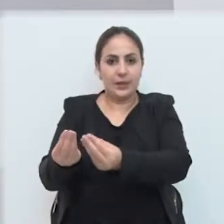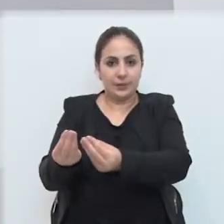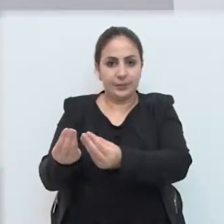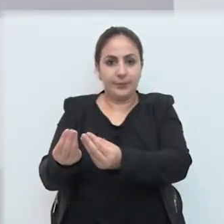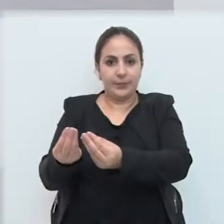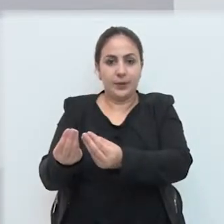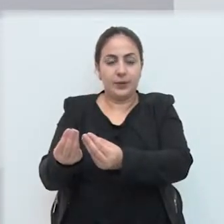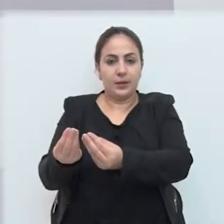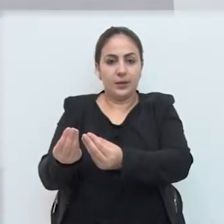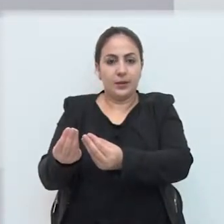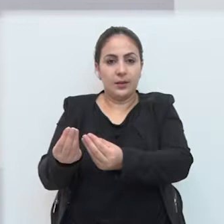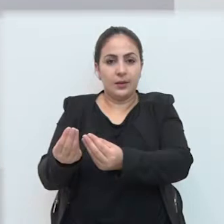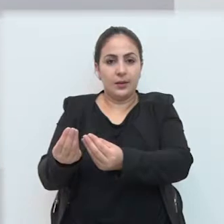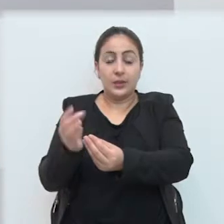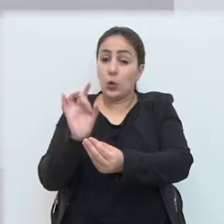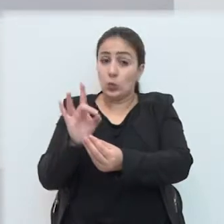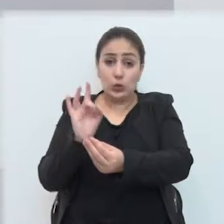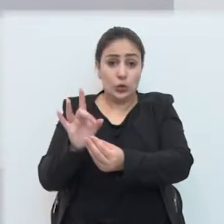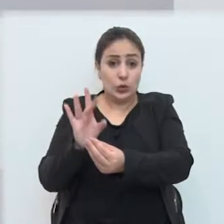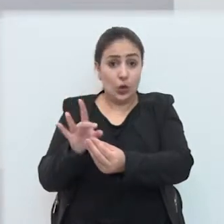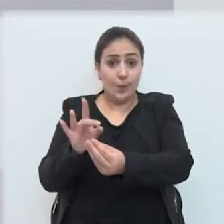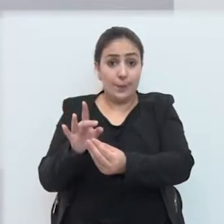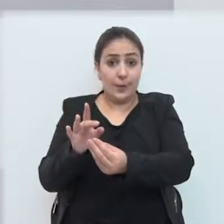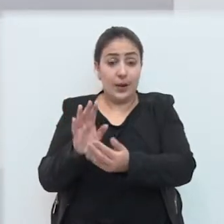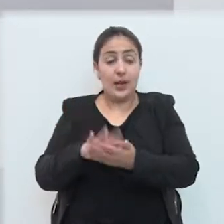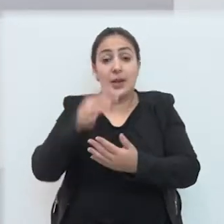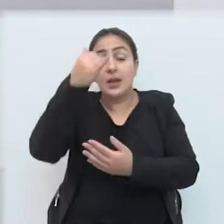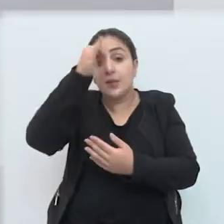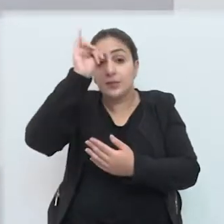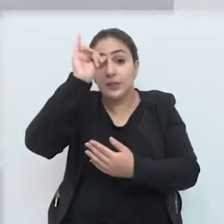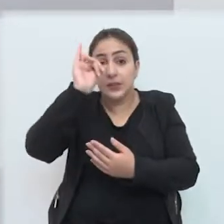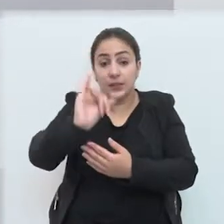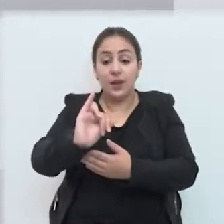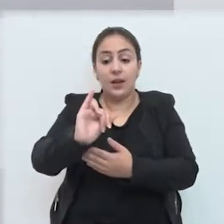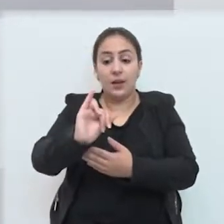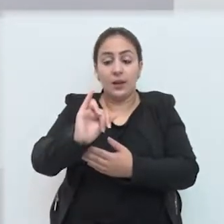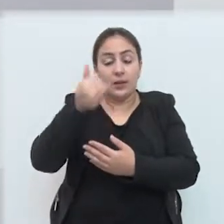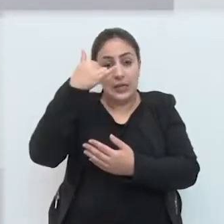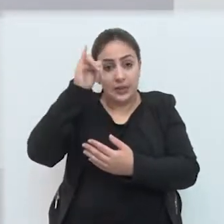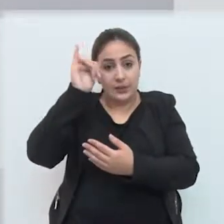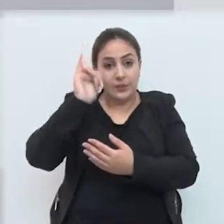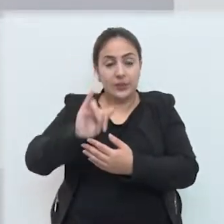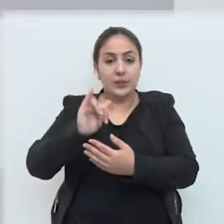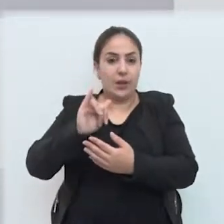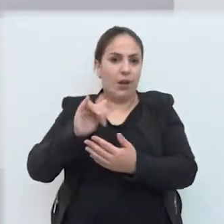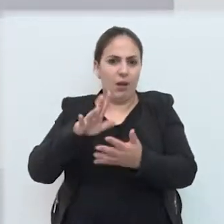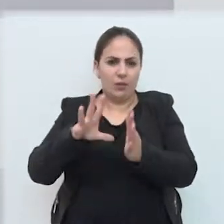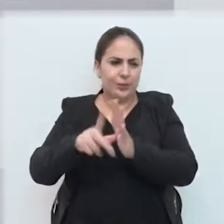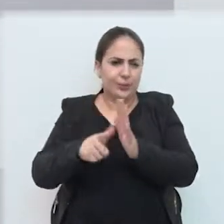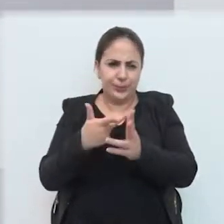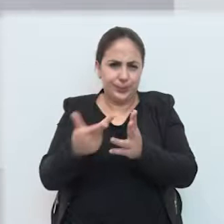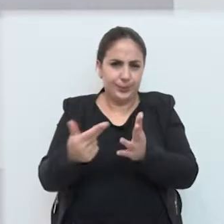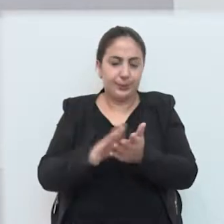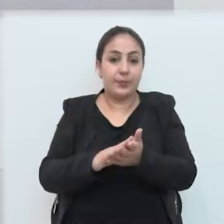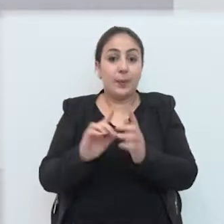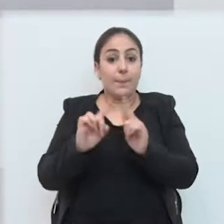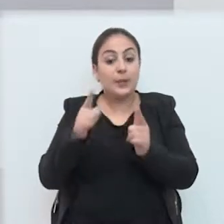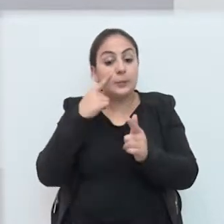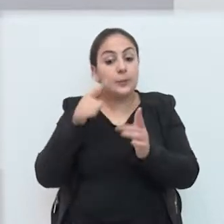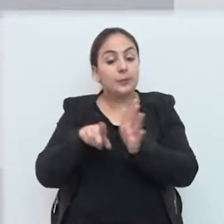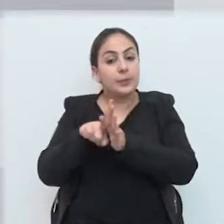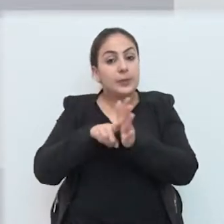estabelecimentos particulares para não apenas a prevenção de algumas ocorrências, de algumas incidências, mas também